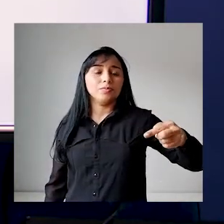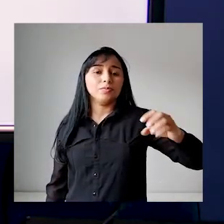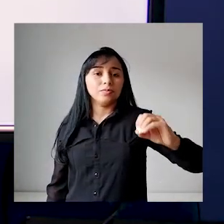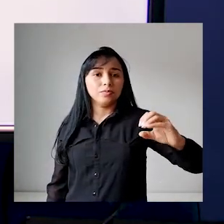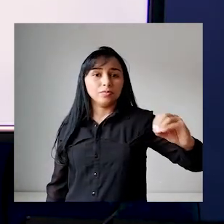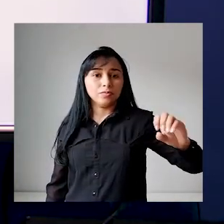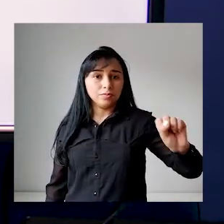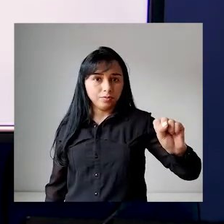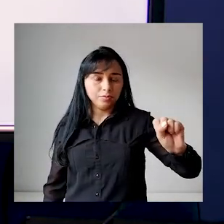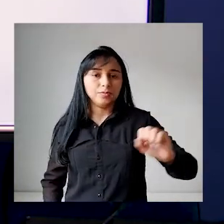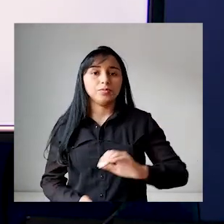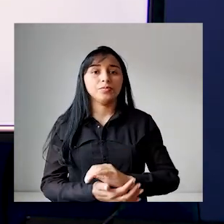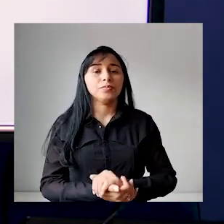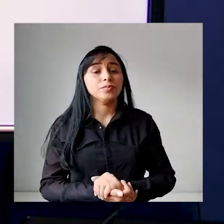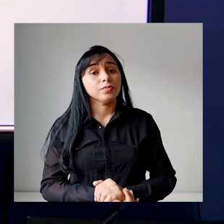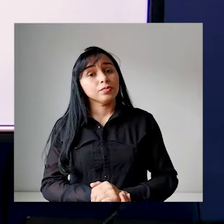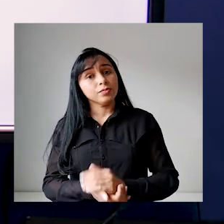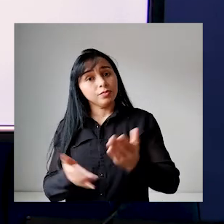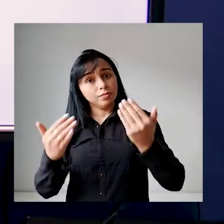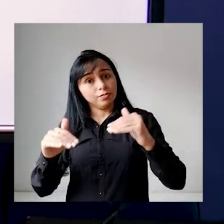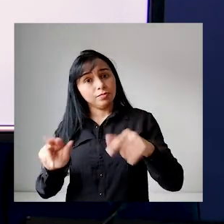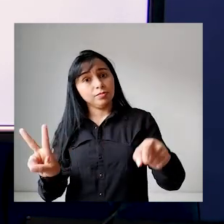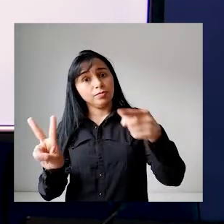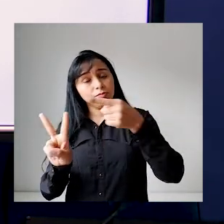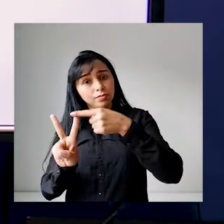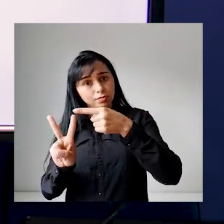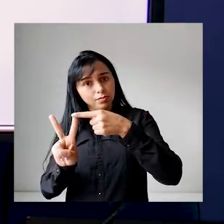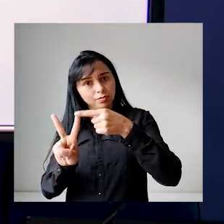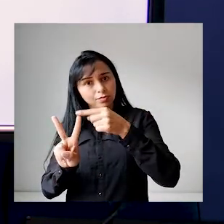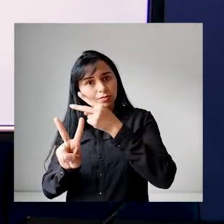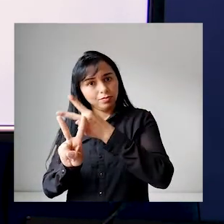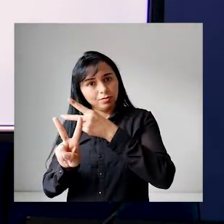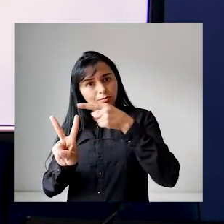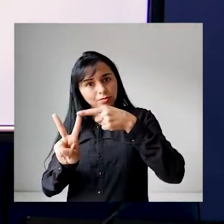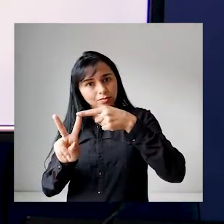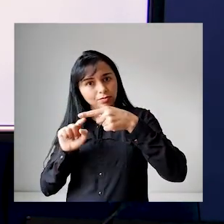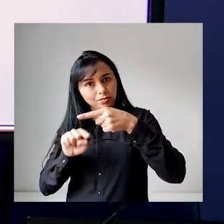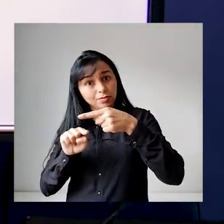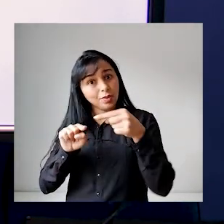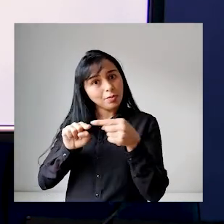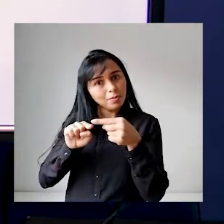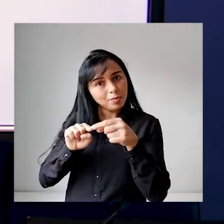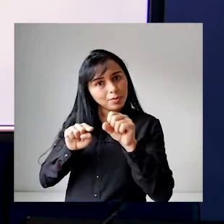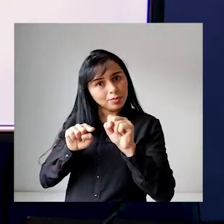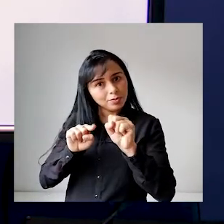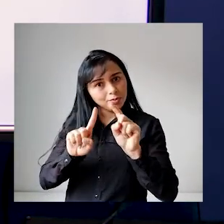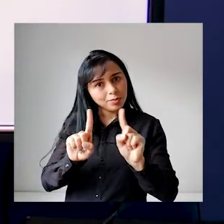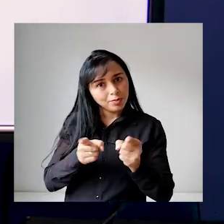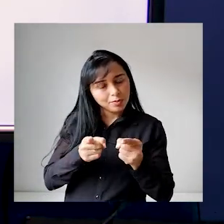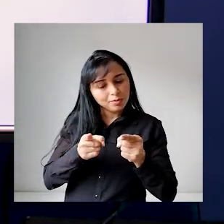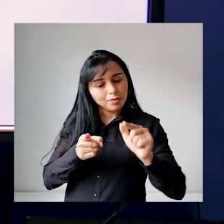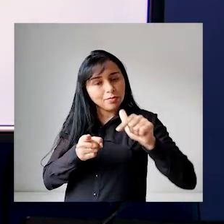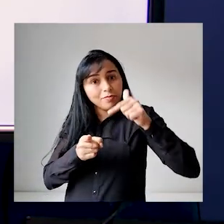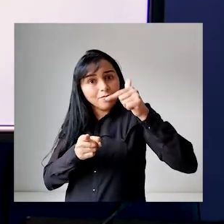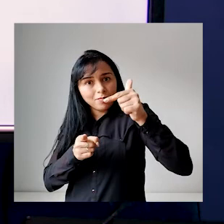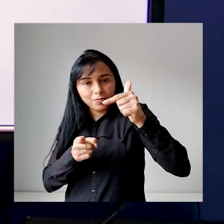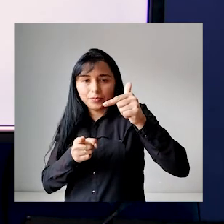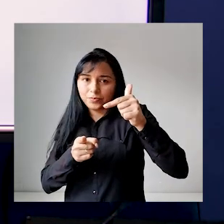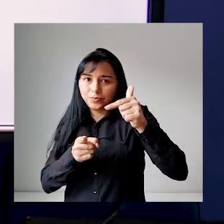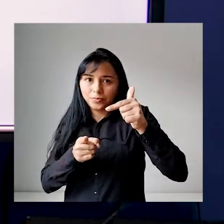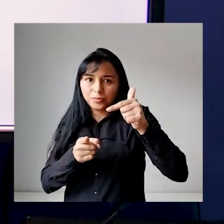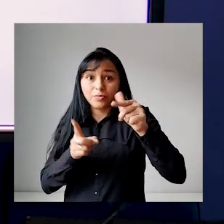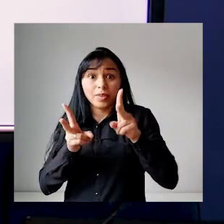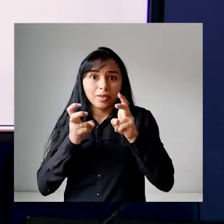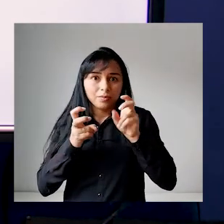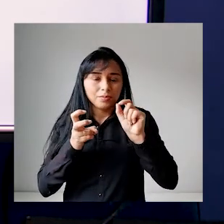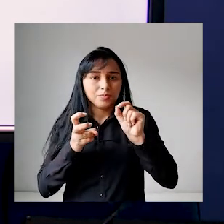Raiz quadrada, lá dentro o número está igual a menos 8 elevado ao quadrado, é igual a 8. Aqui a gente tem que tomar